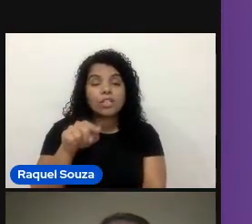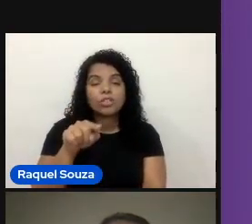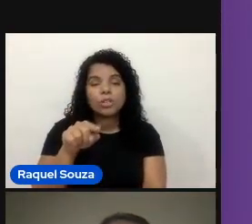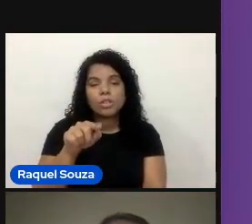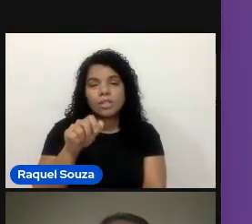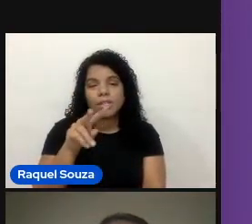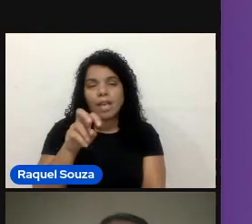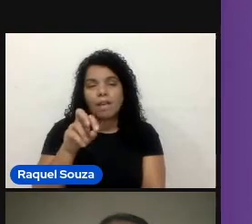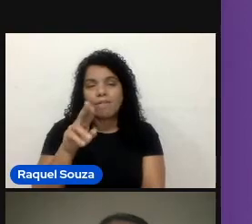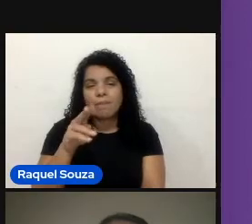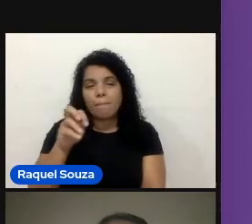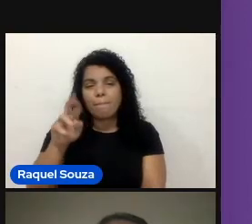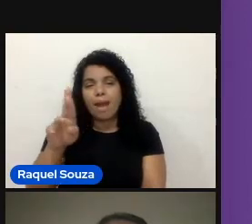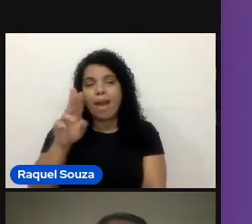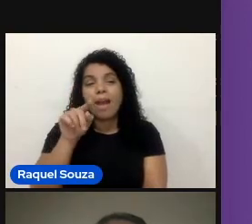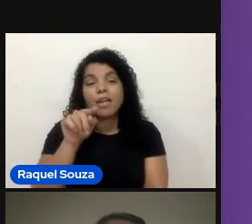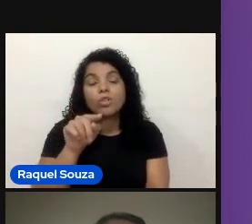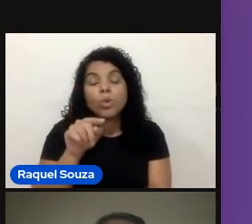do